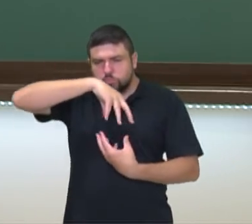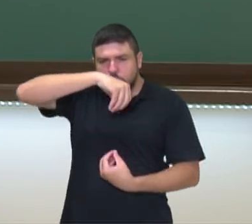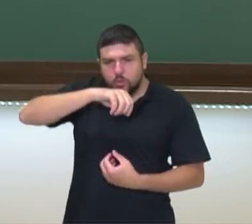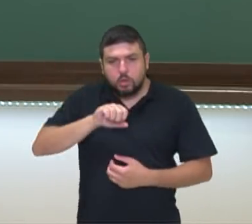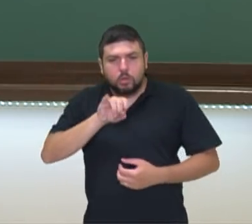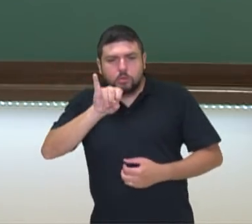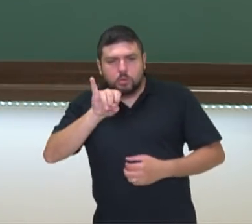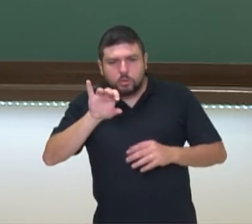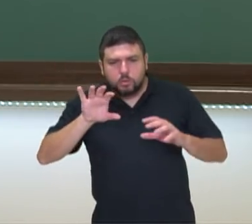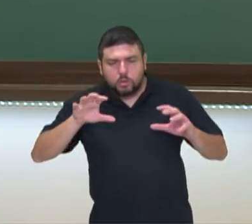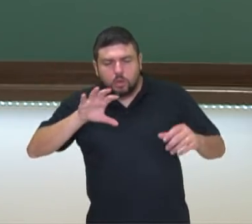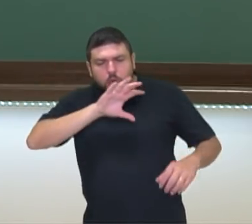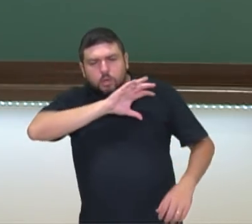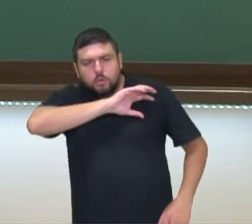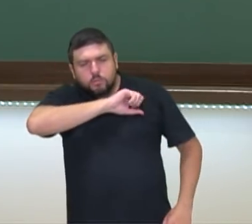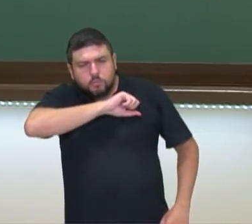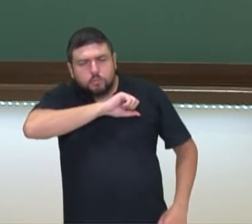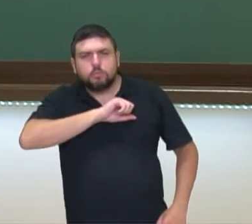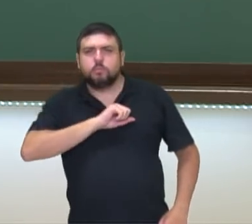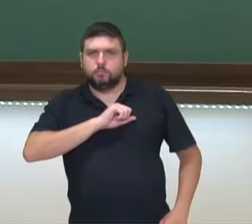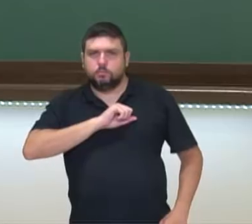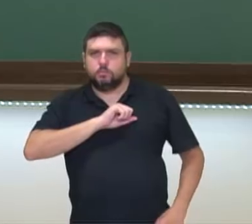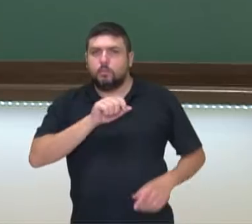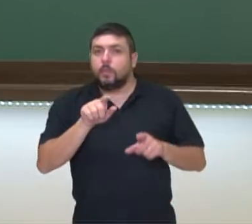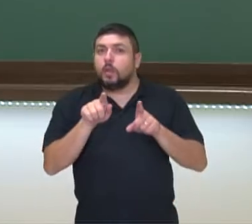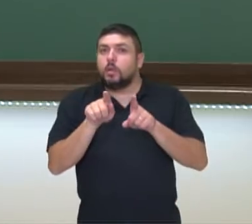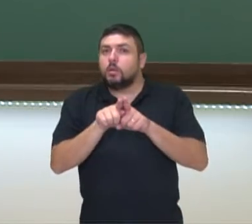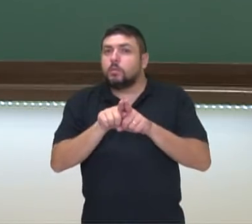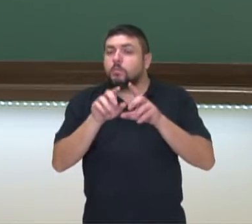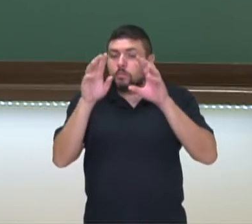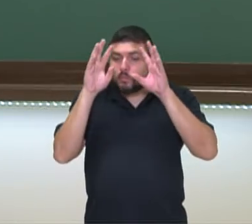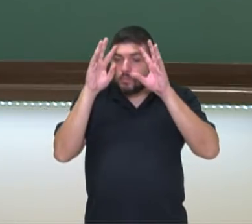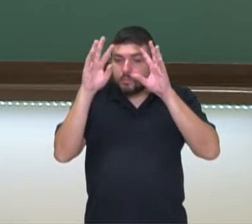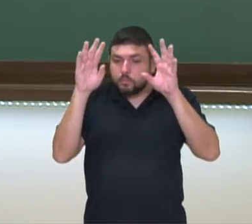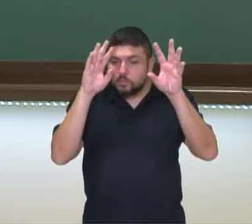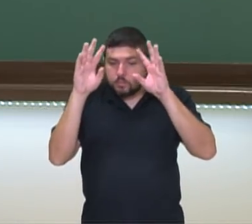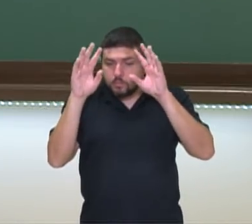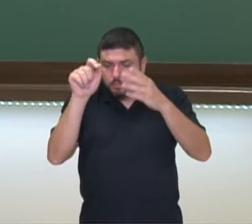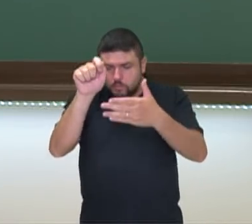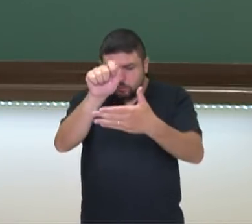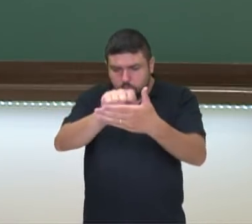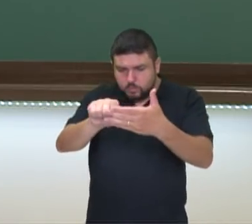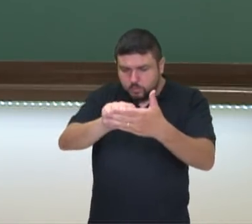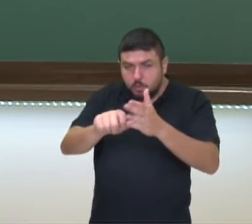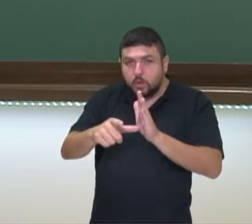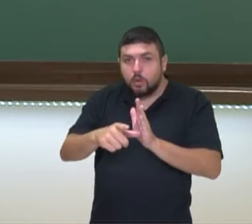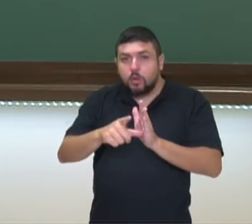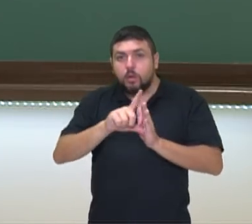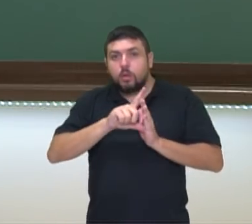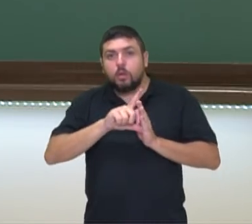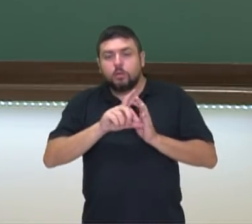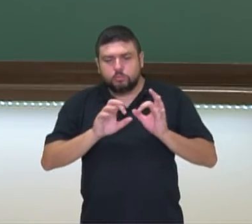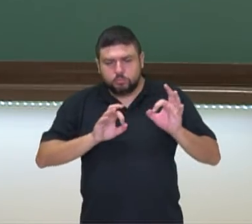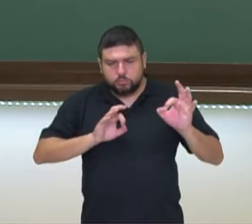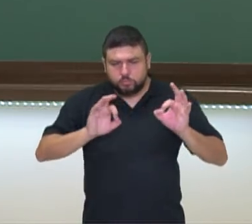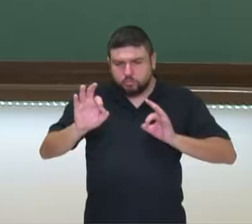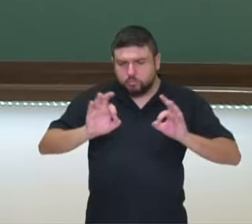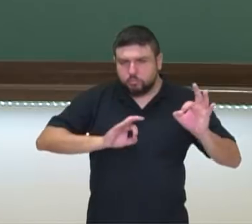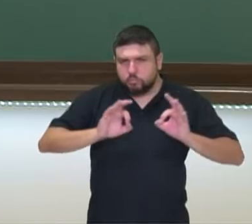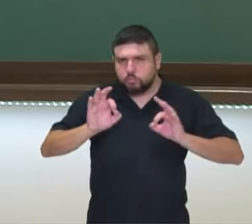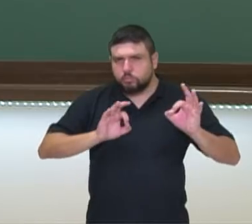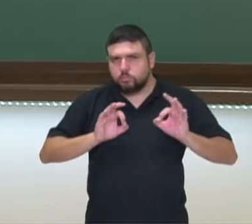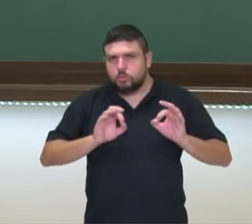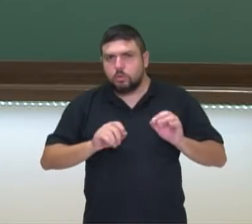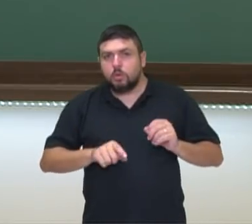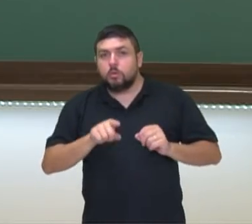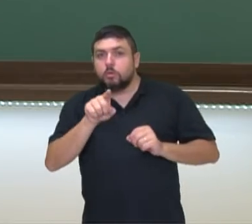tem até a ideia dos personagens, enfim, é interessante que você planeje isso, que você coloque em um papel, liste